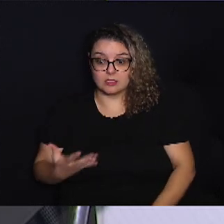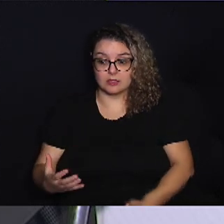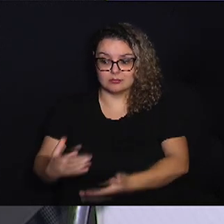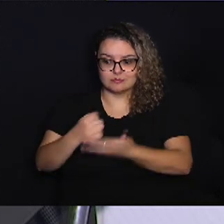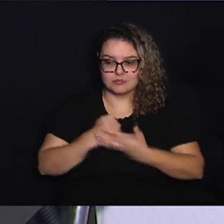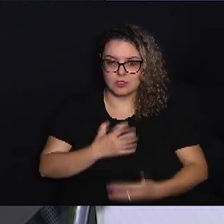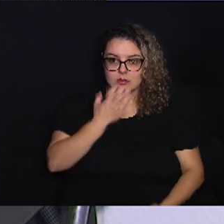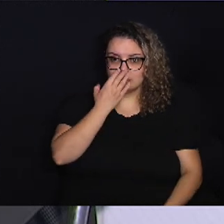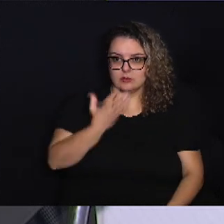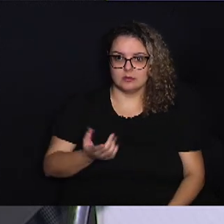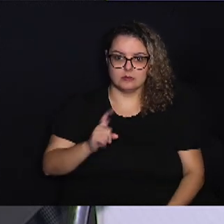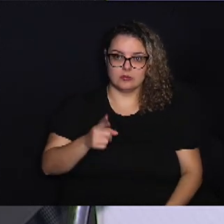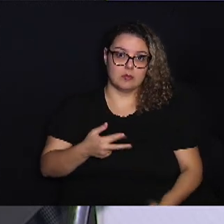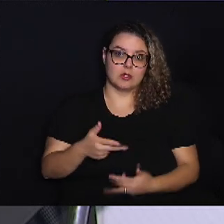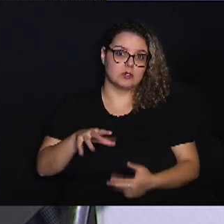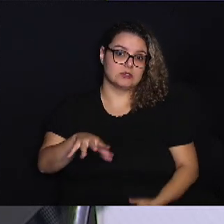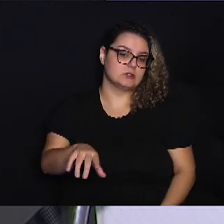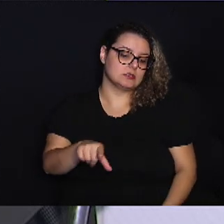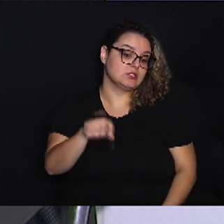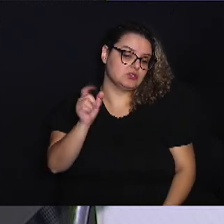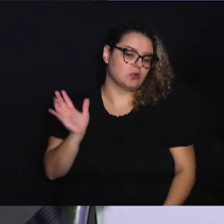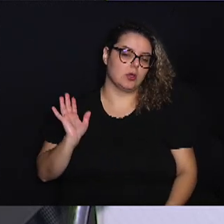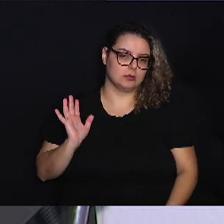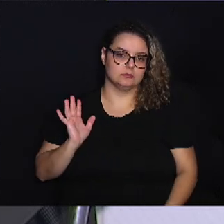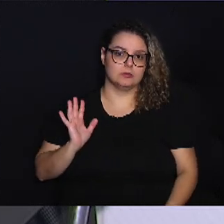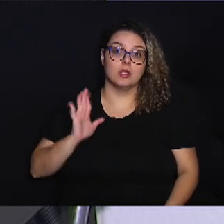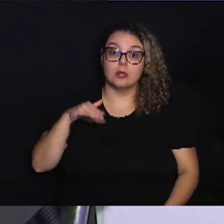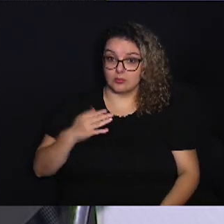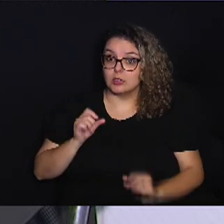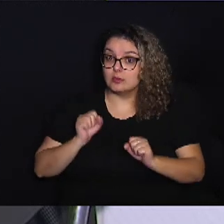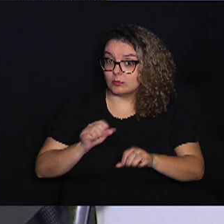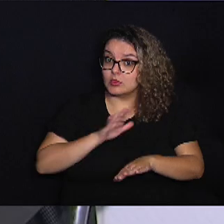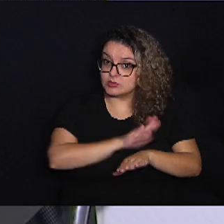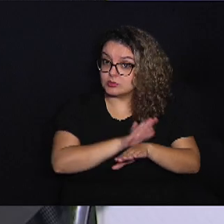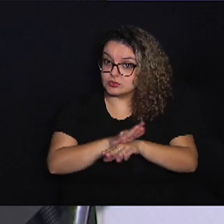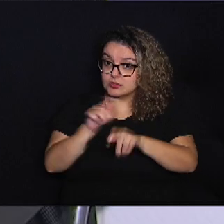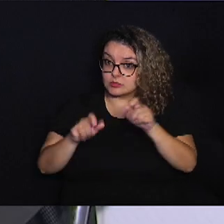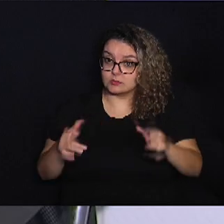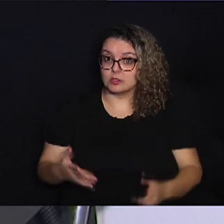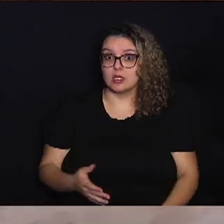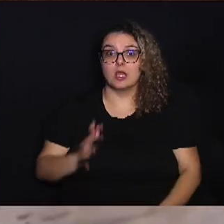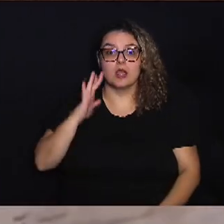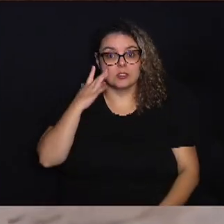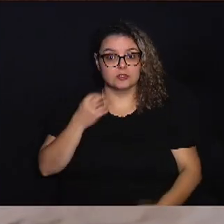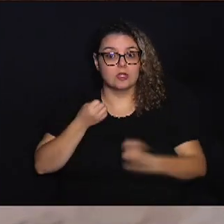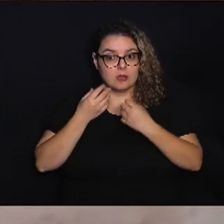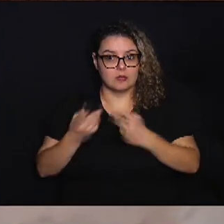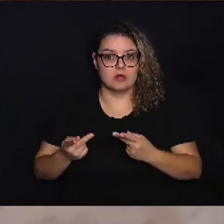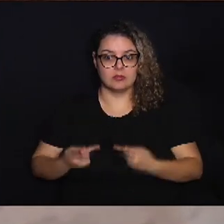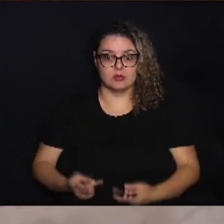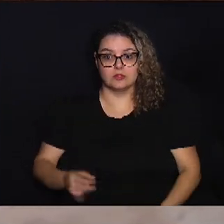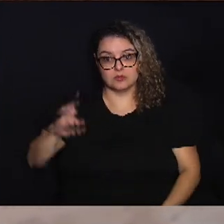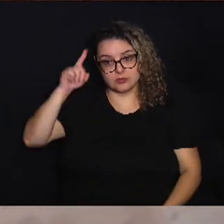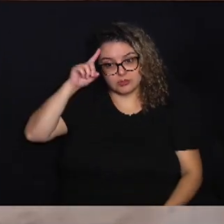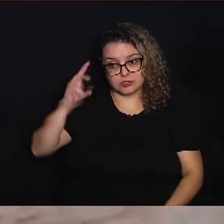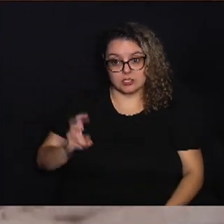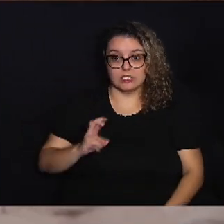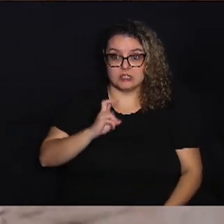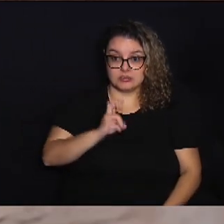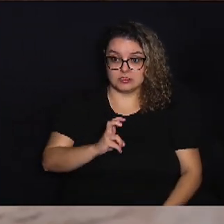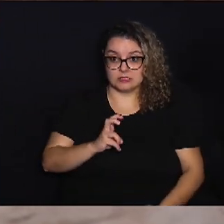coisa que você escolhe. Né? E quando você pode ajudar o próximo, acho que é muito bem-vindo isso. No dia 5 de novembro